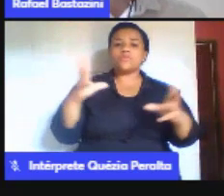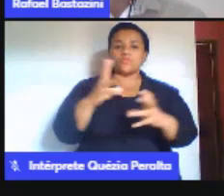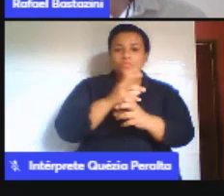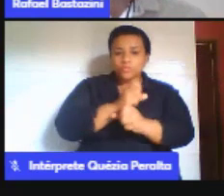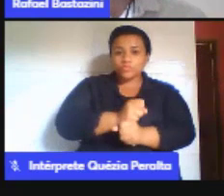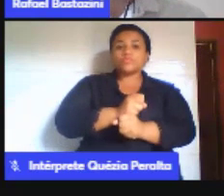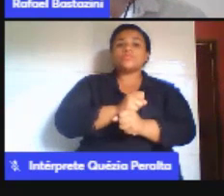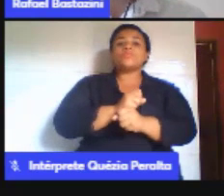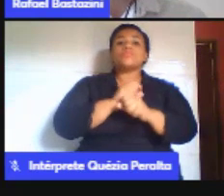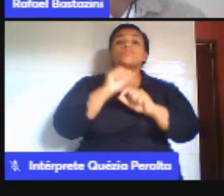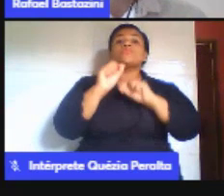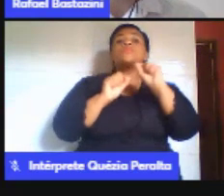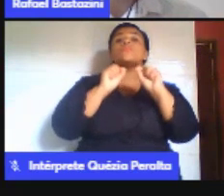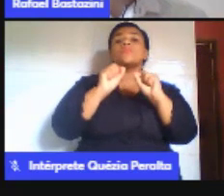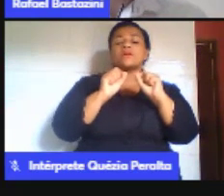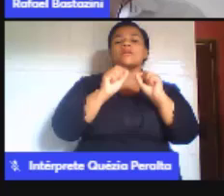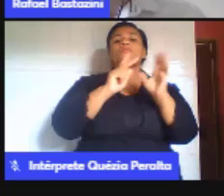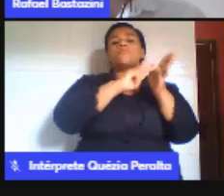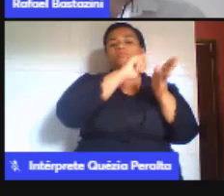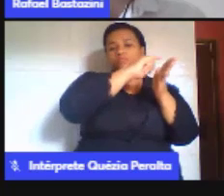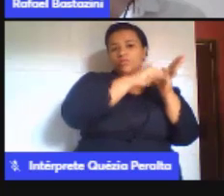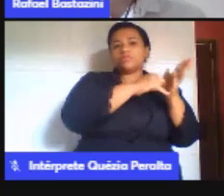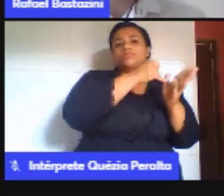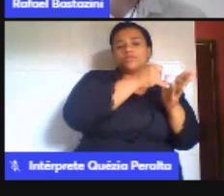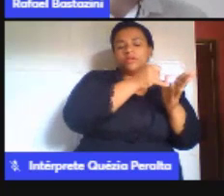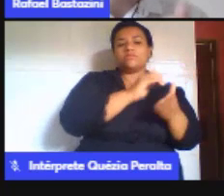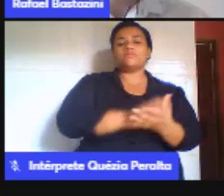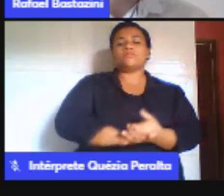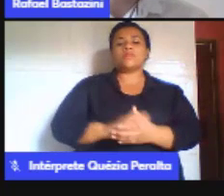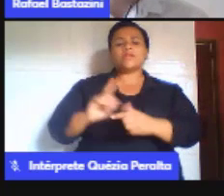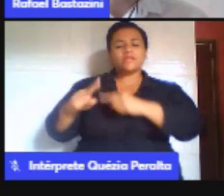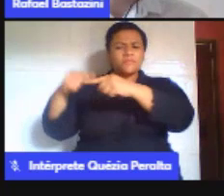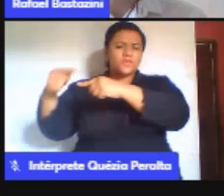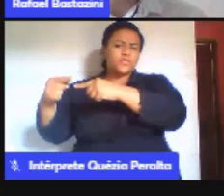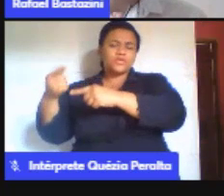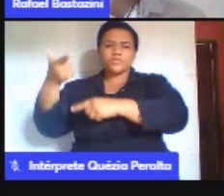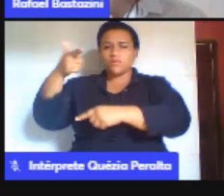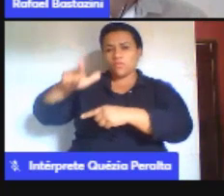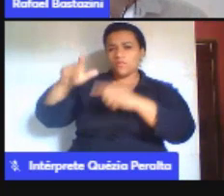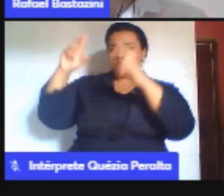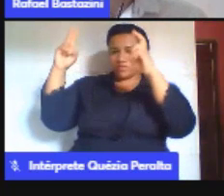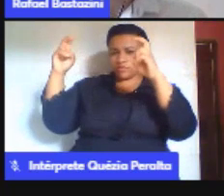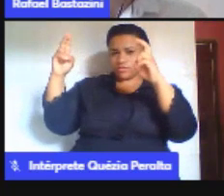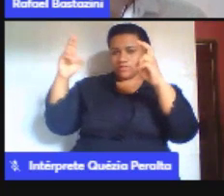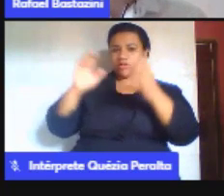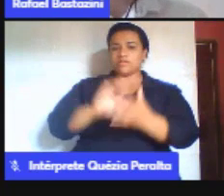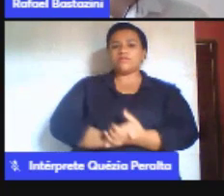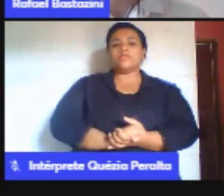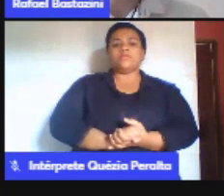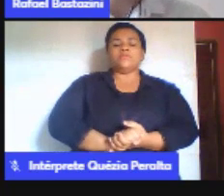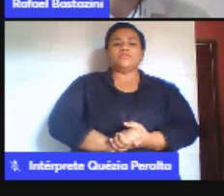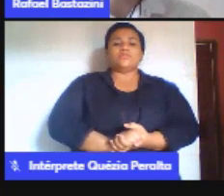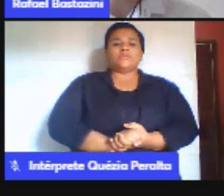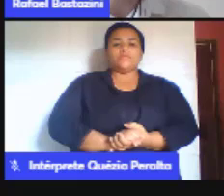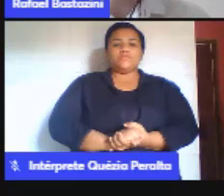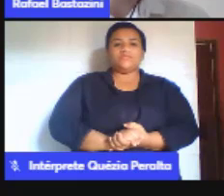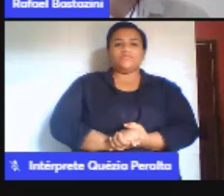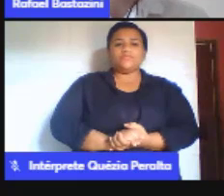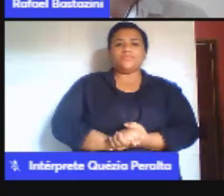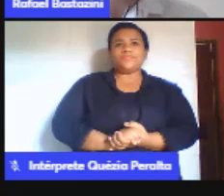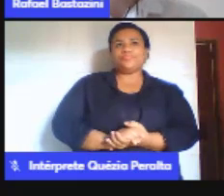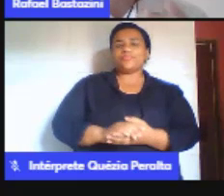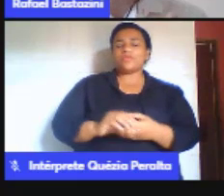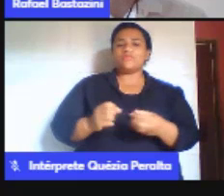né? Depois a gente tem uma placa histórica e aí vem outros temas, né? Eu trouxe ali, por exemplo, o saneamento básico, o comércio e